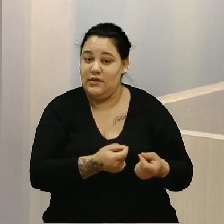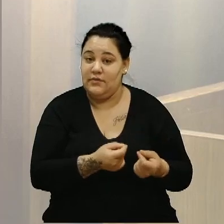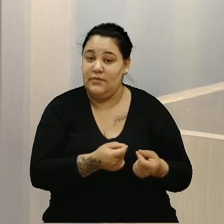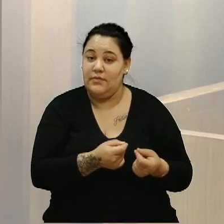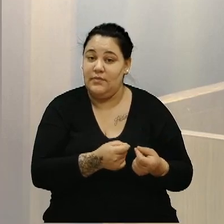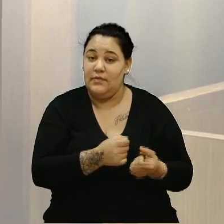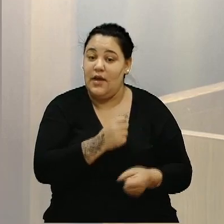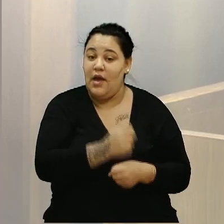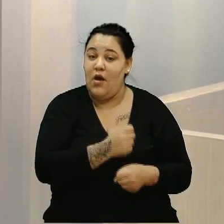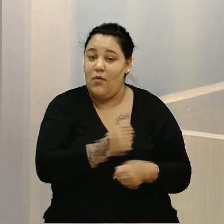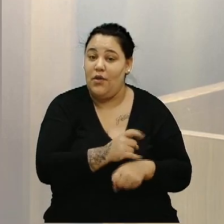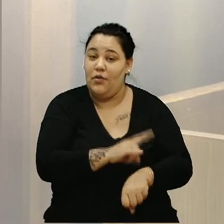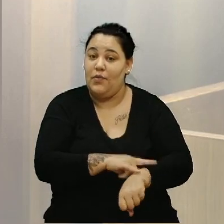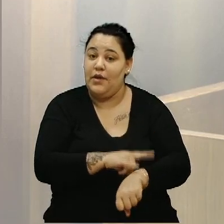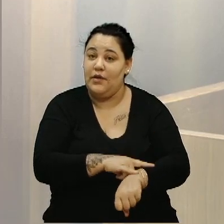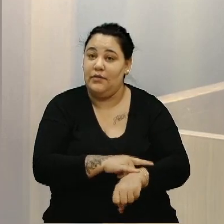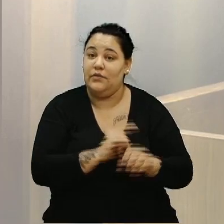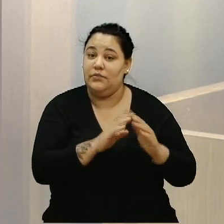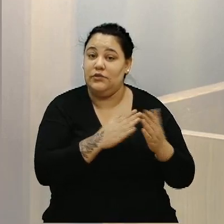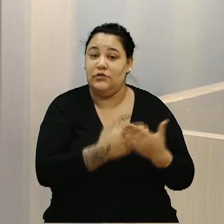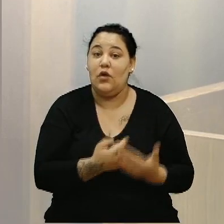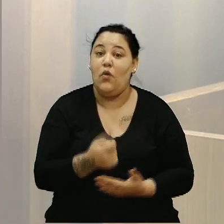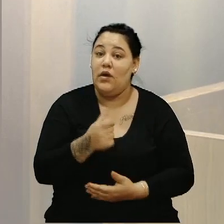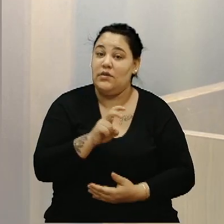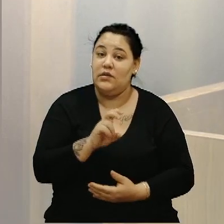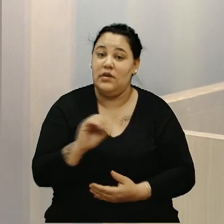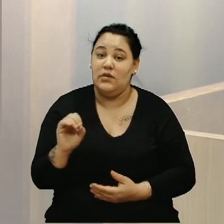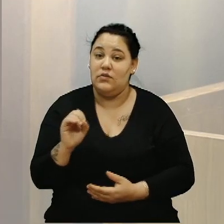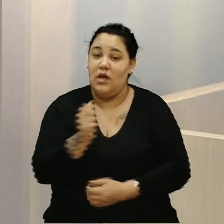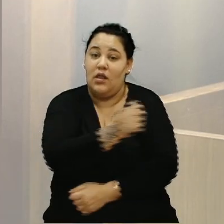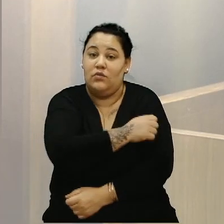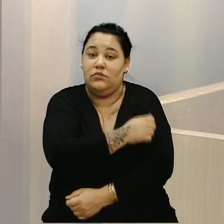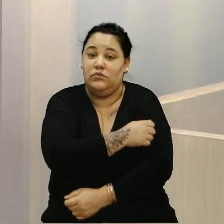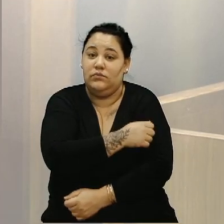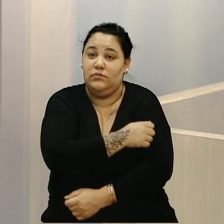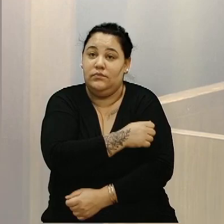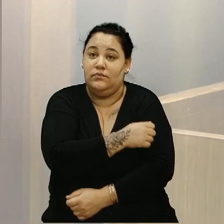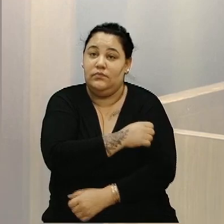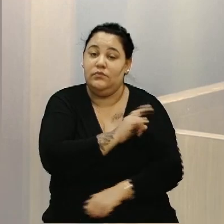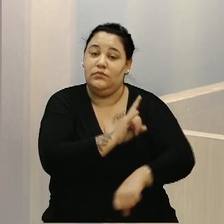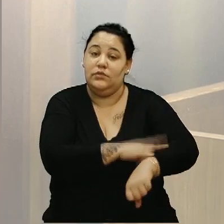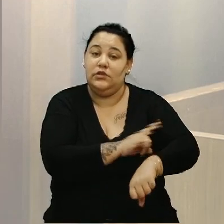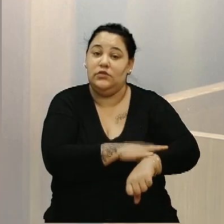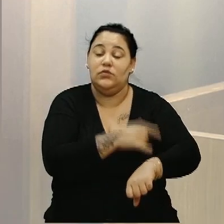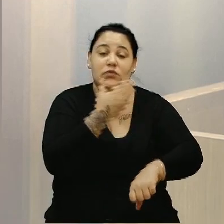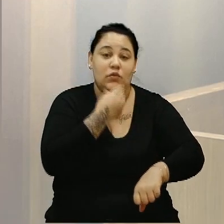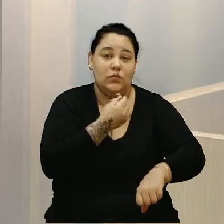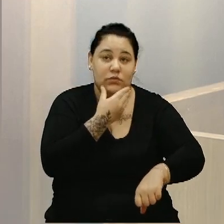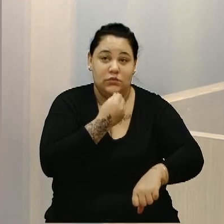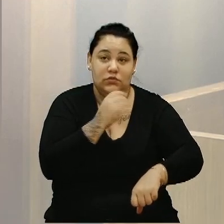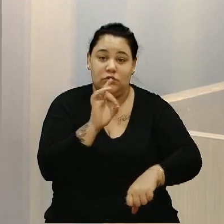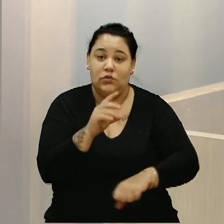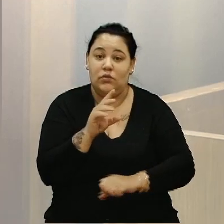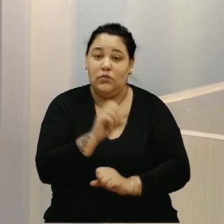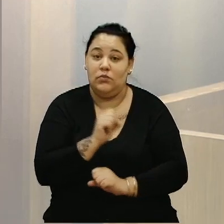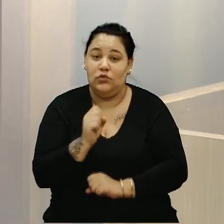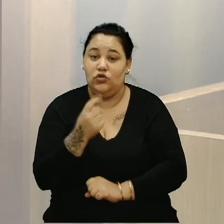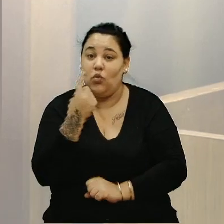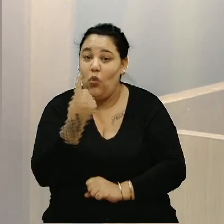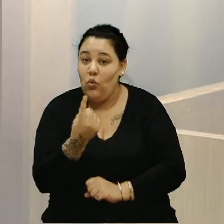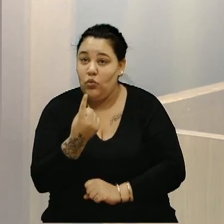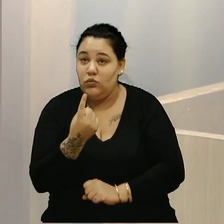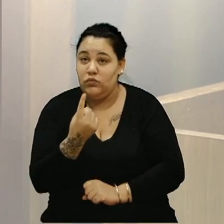banheiros. É uma escola de quase 500 alunos. Os banheiros masculinos, o banheiro masculino só pode ser utilizado